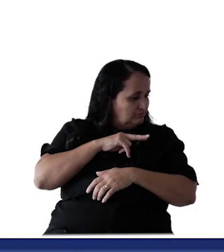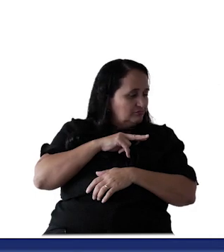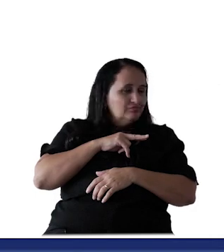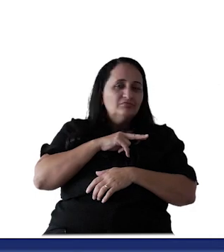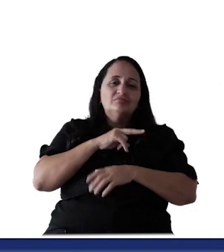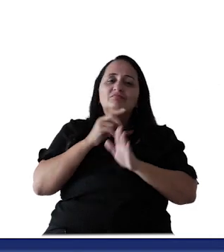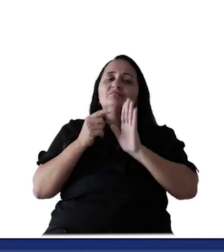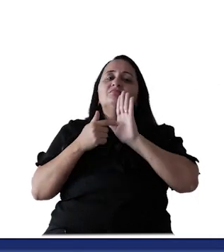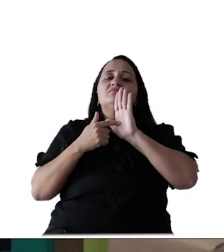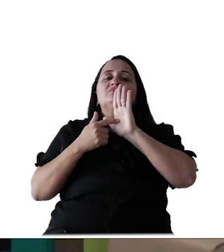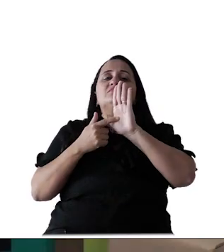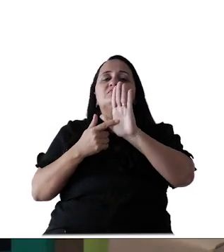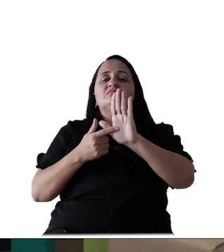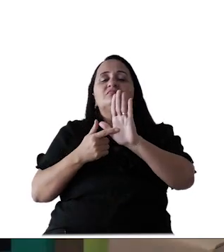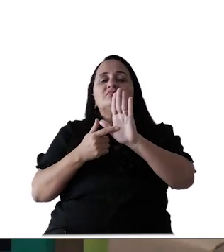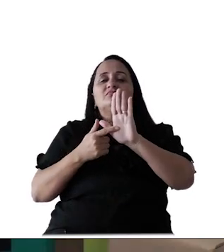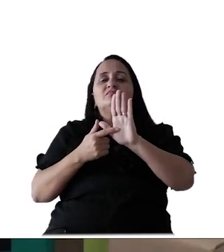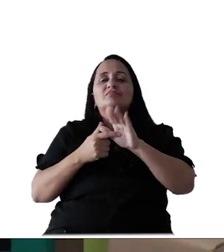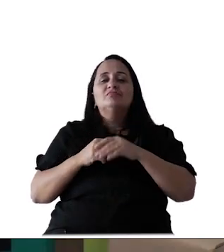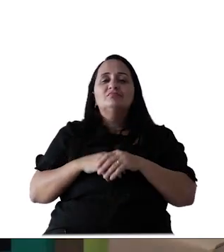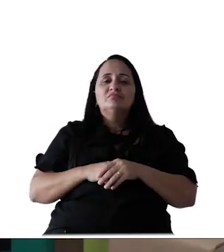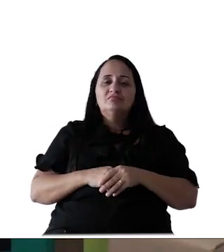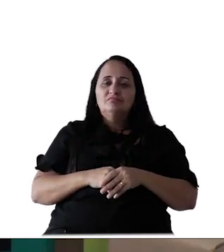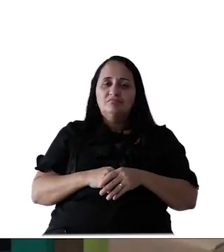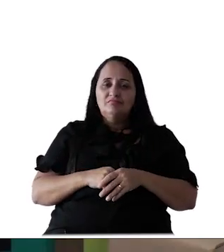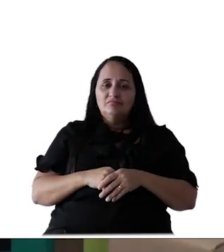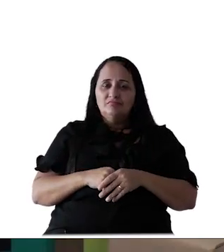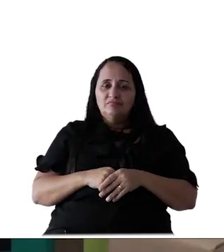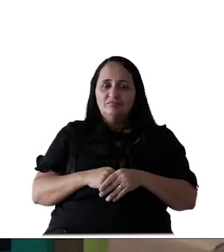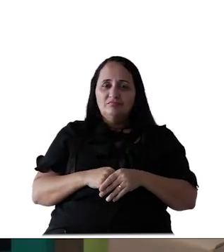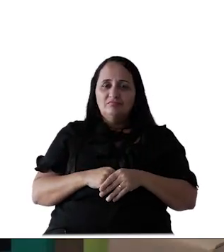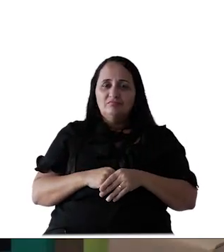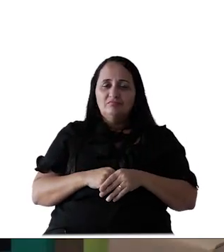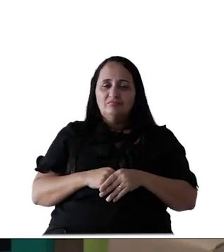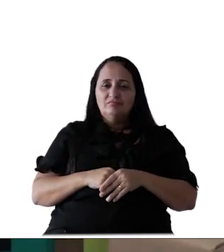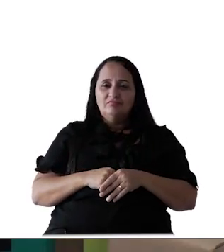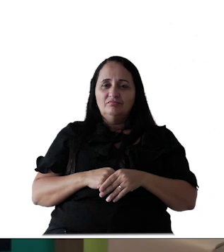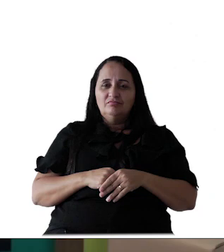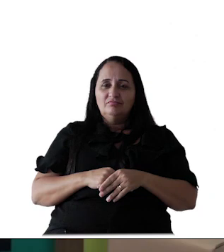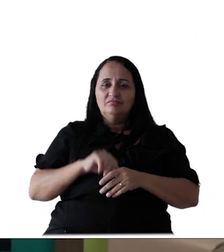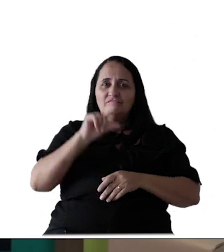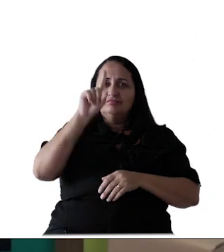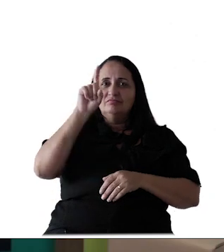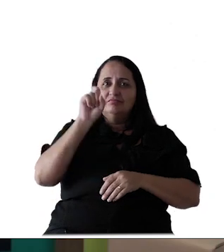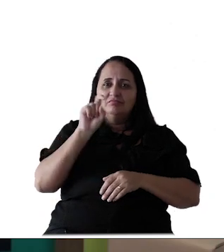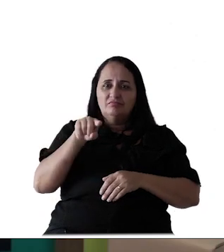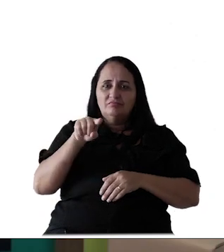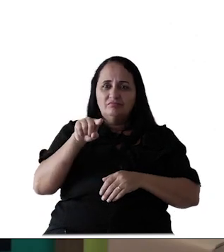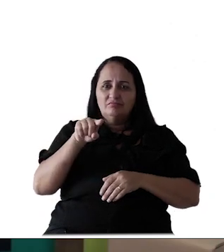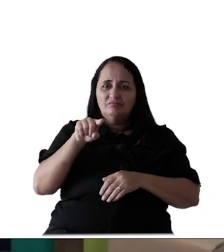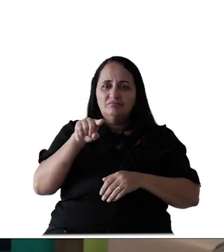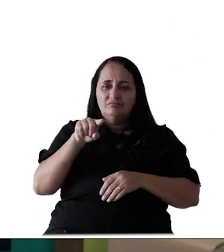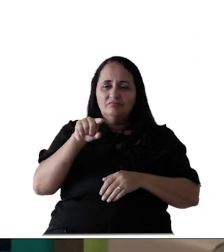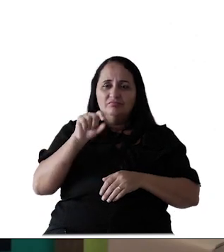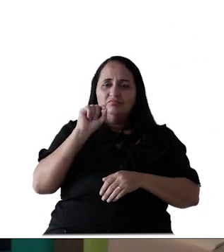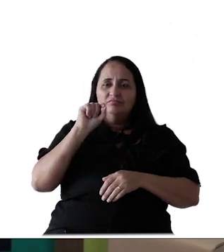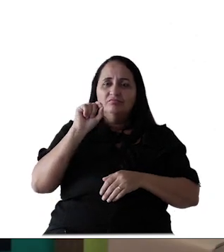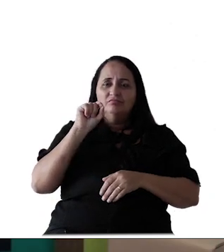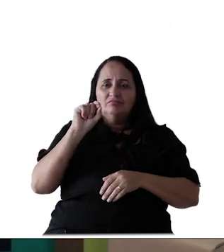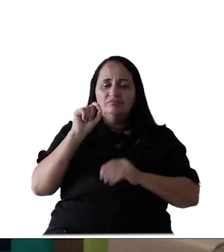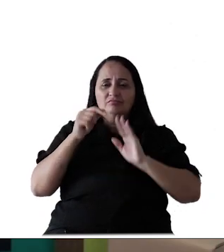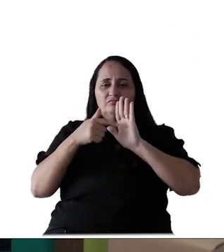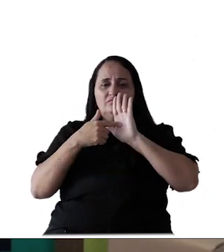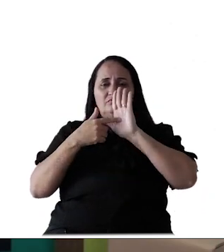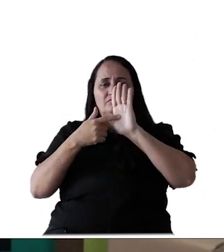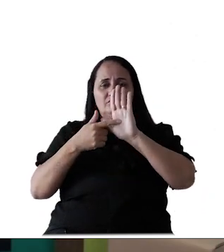sinal de pontuação, a exclamação. Isso, a exclamação ela é um sinal